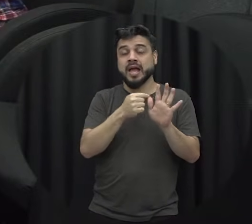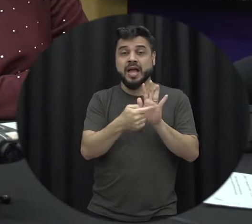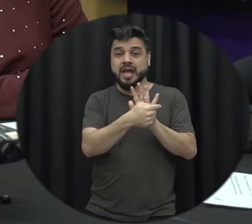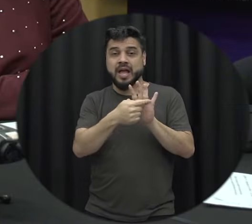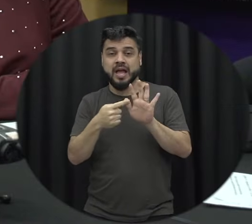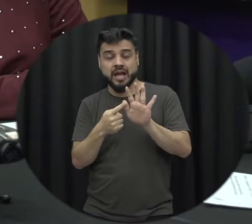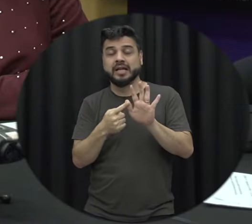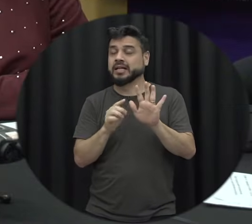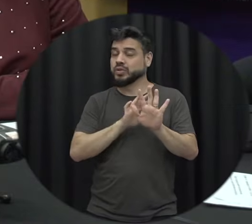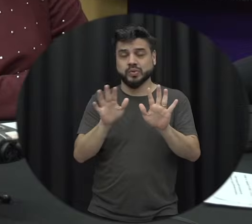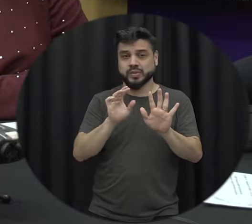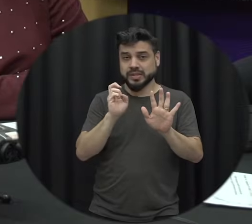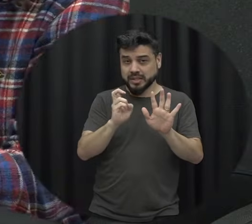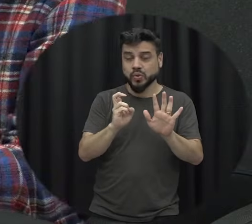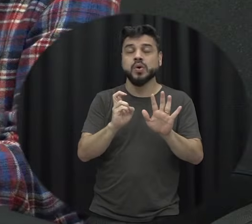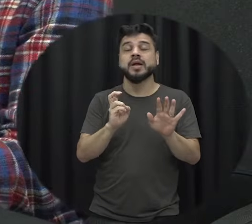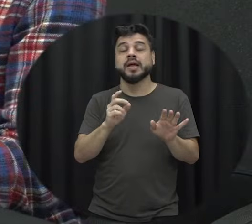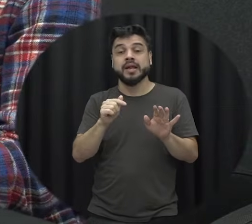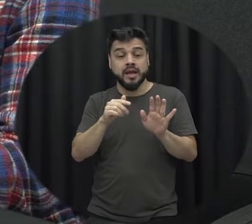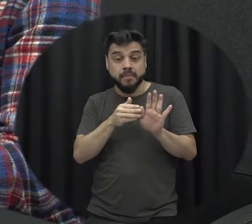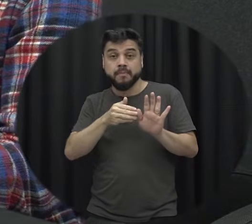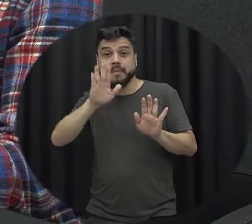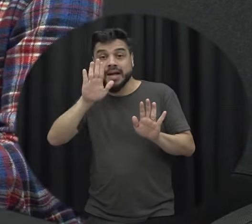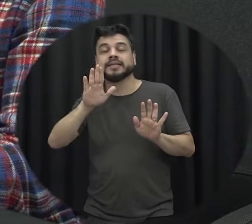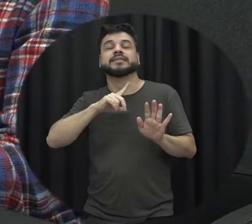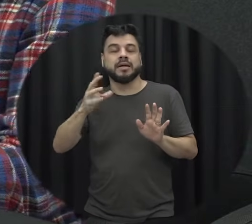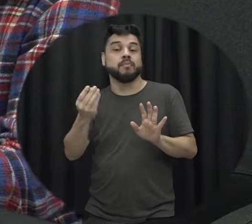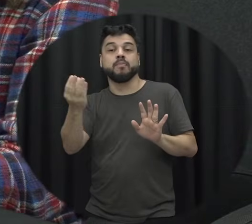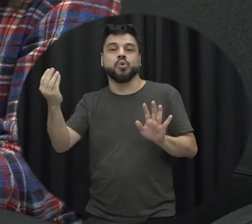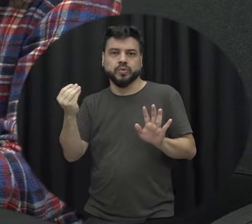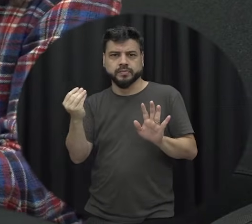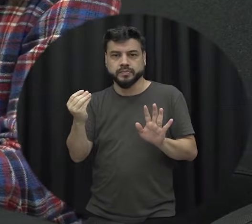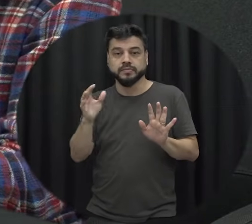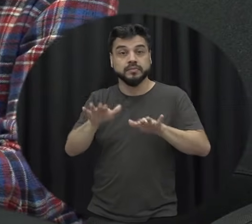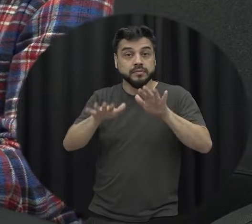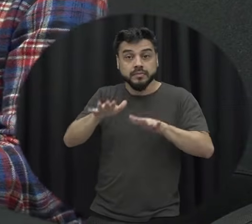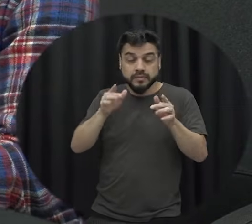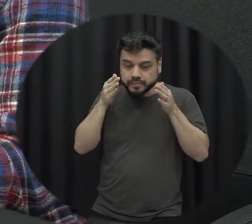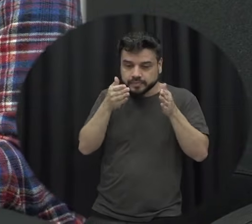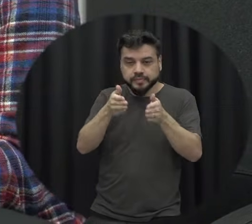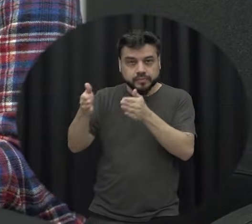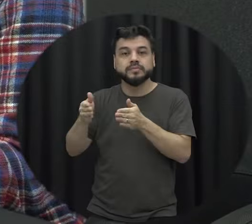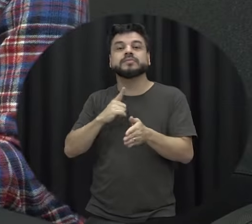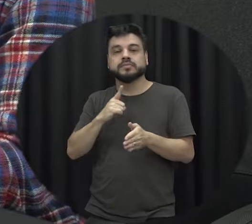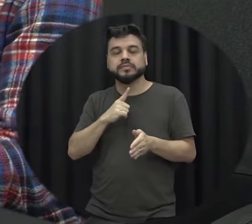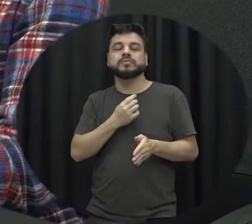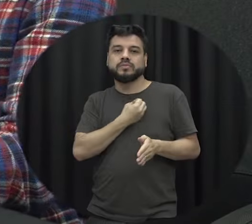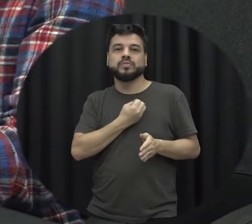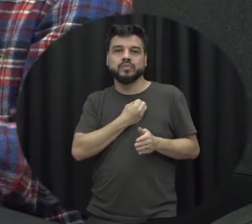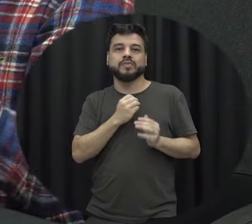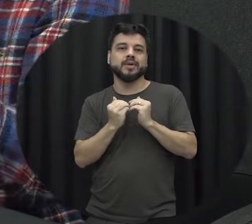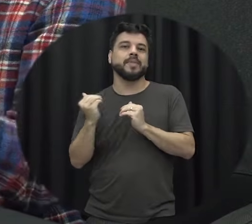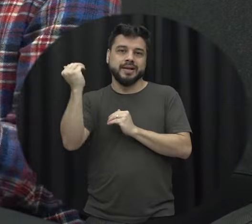aos muitos. Só que para algumas coisas específicas, eles têm termos maiores do que os 5,